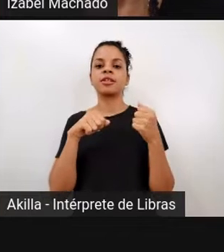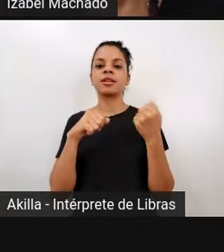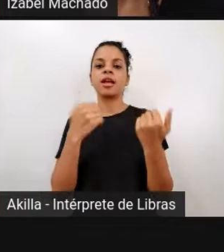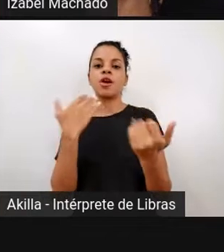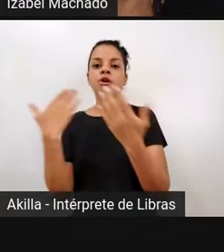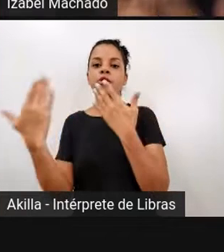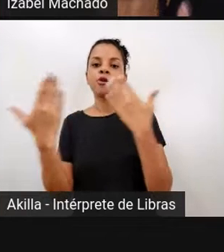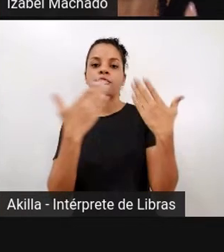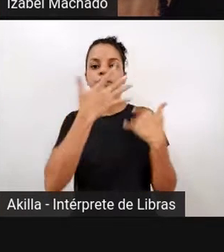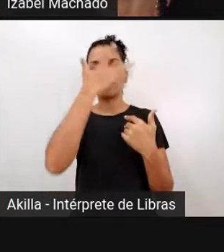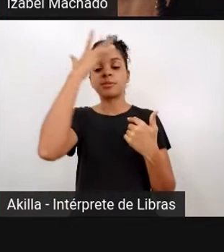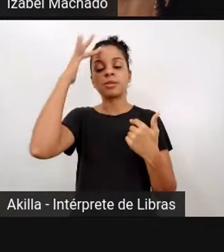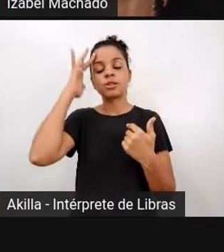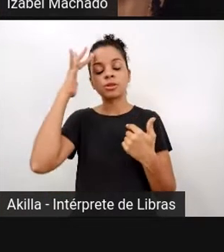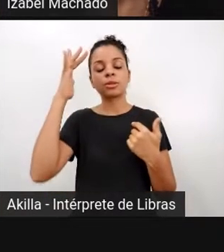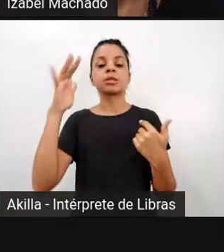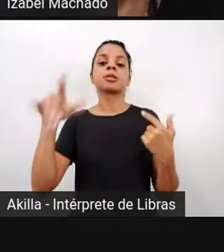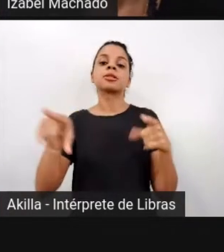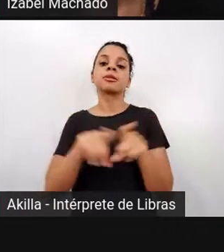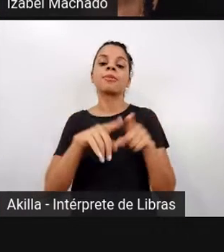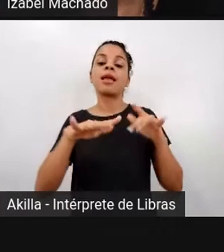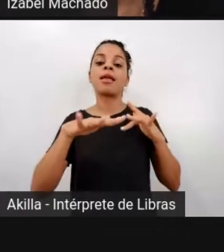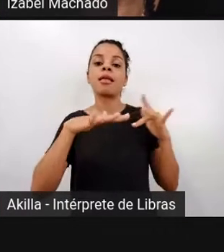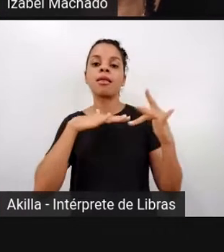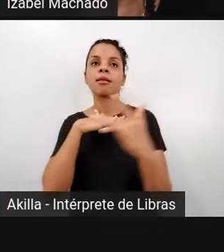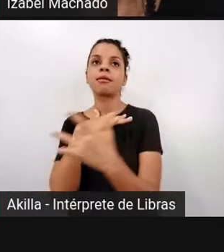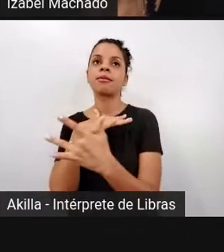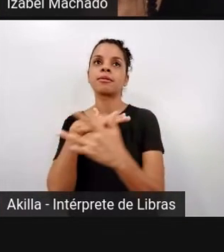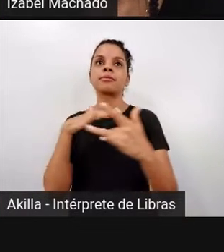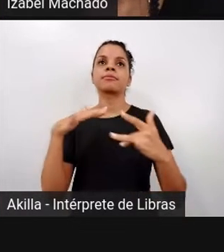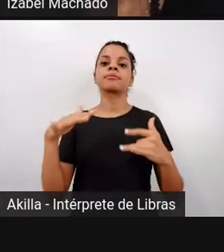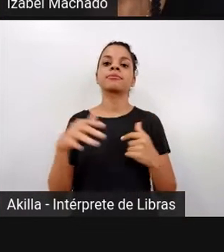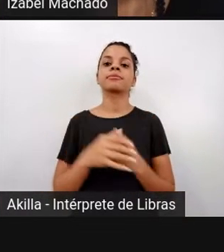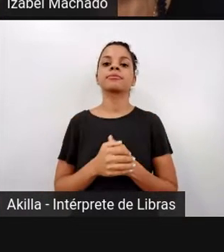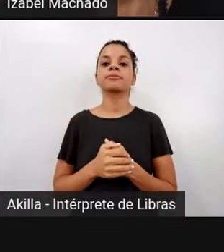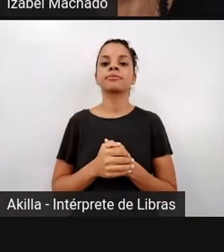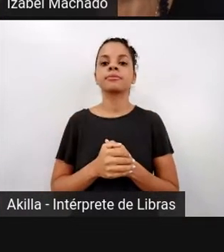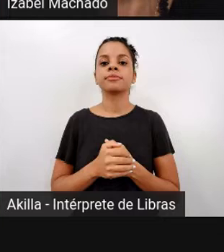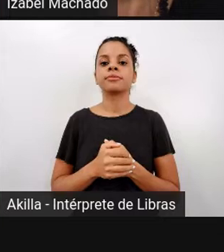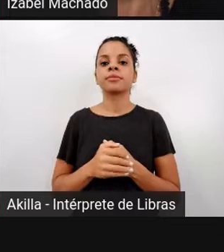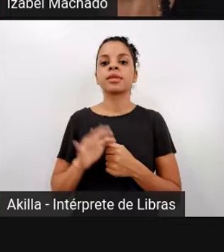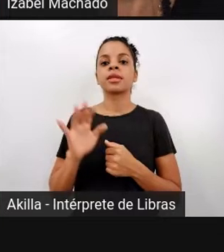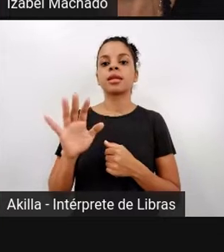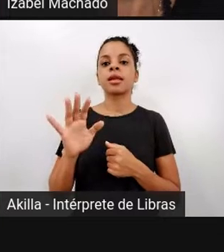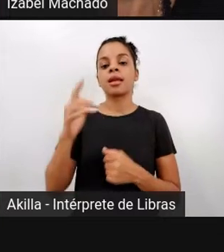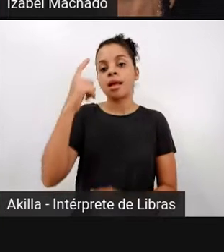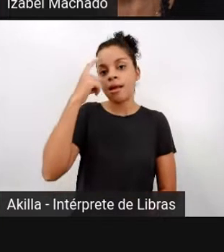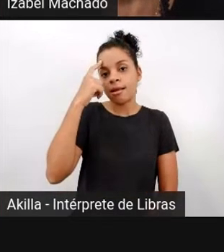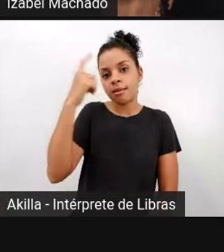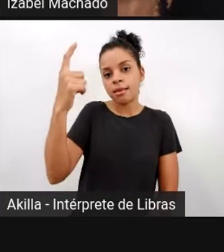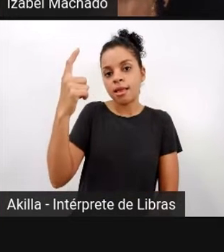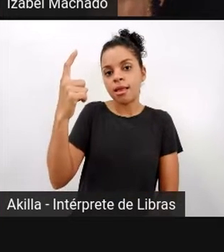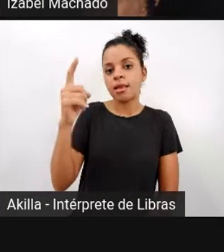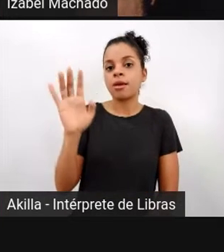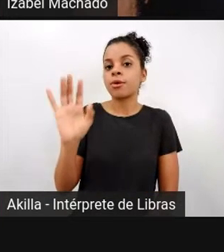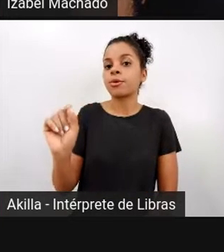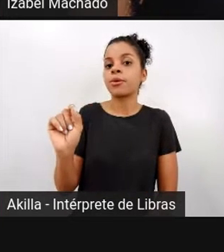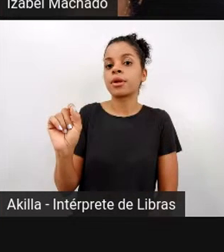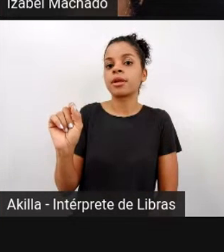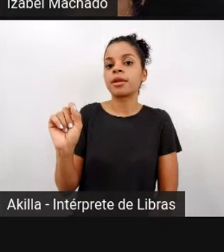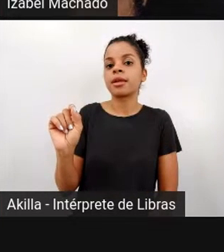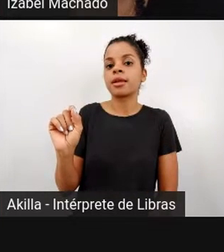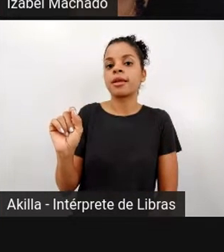sociais, como isso impactaria o parlamento, né? Daí a minha ideia de verificar, através